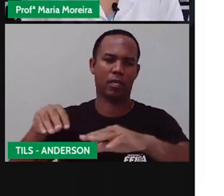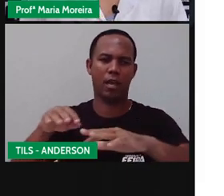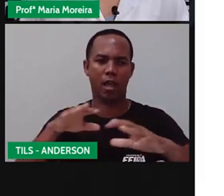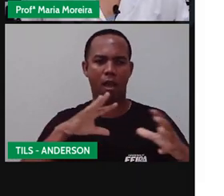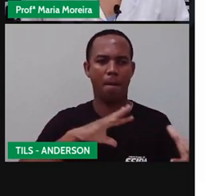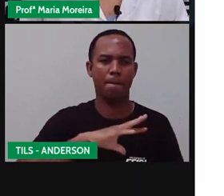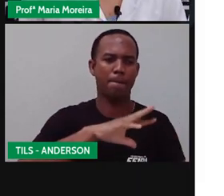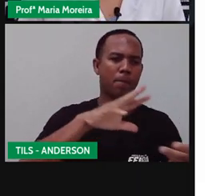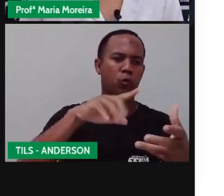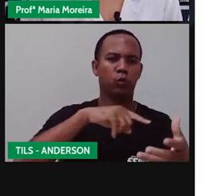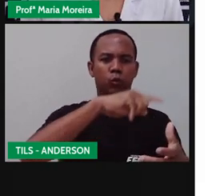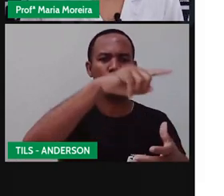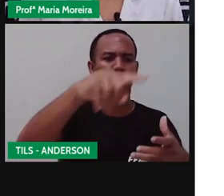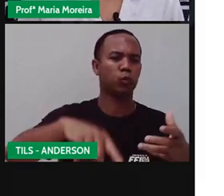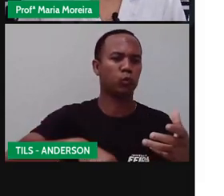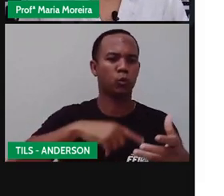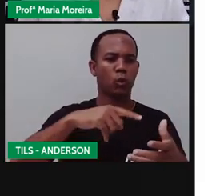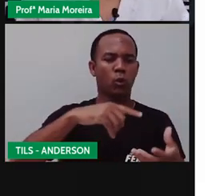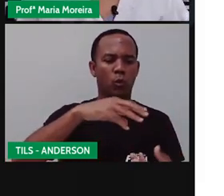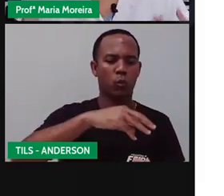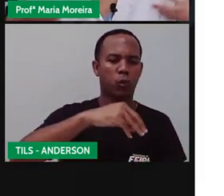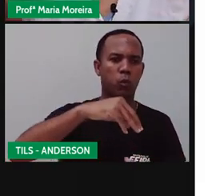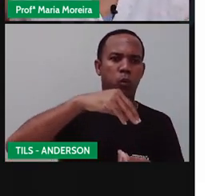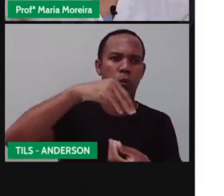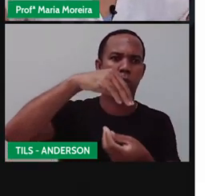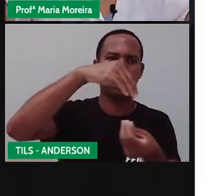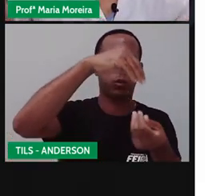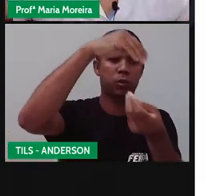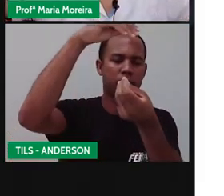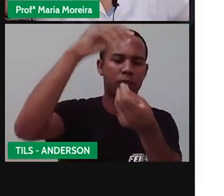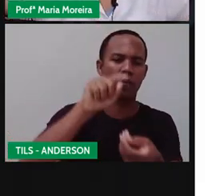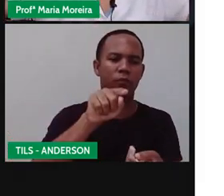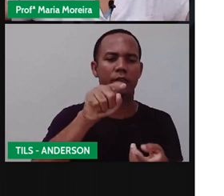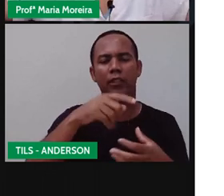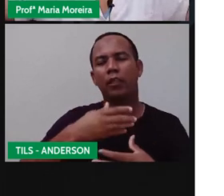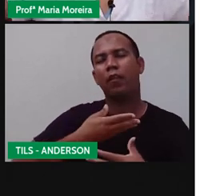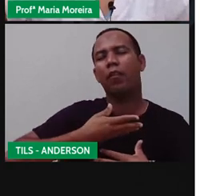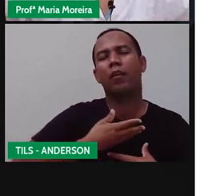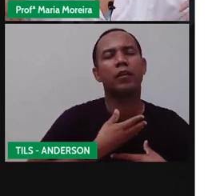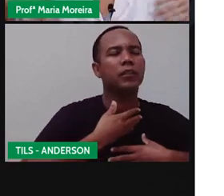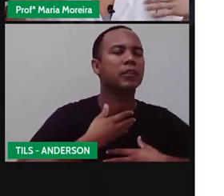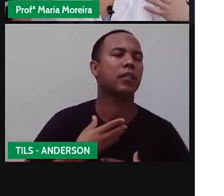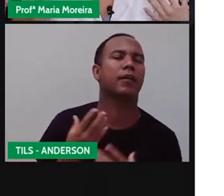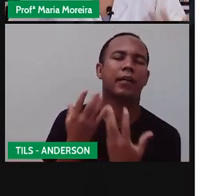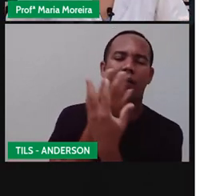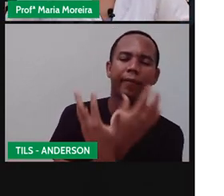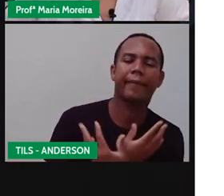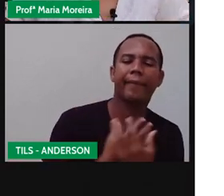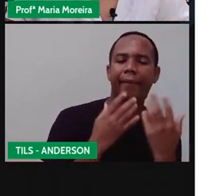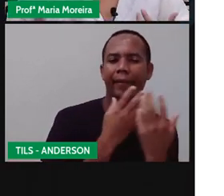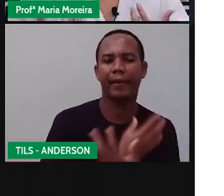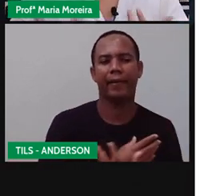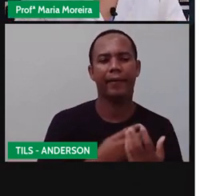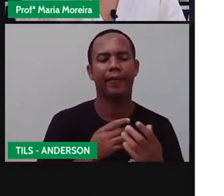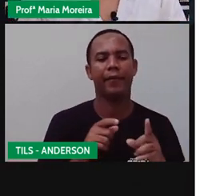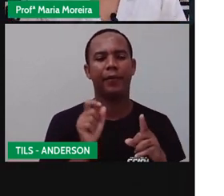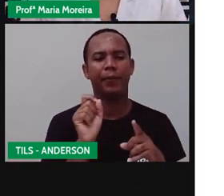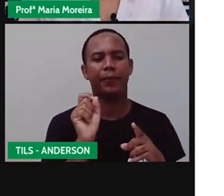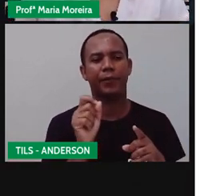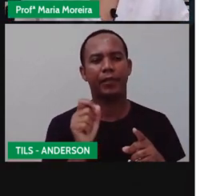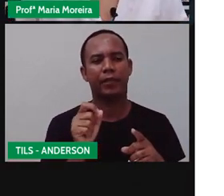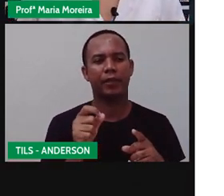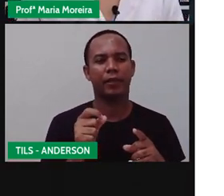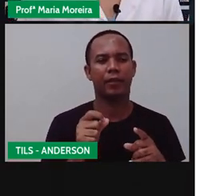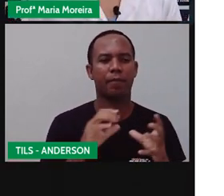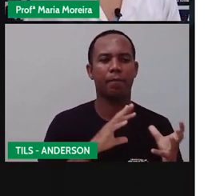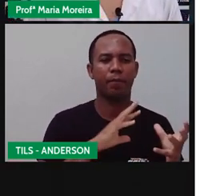mundo que é espiritual. Então, essa parte de você dançar, cantar, era você o quê? Interagir com o quê?